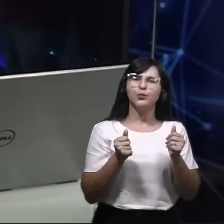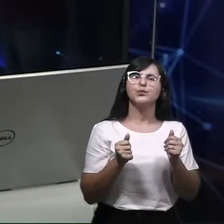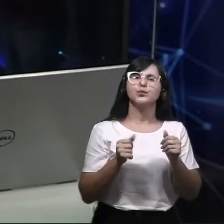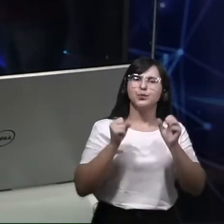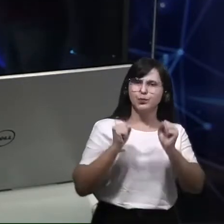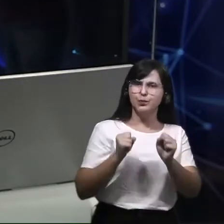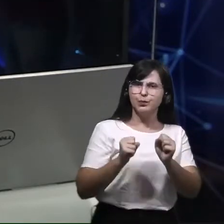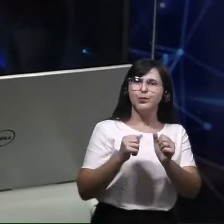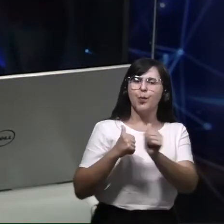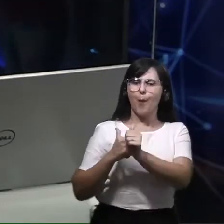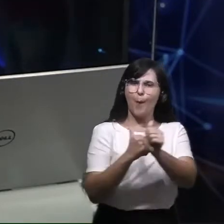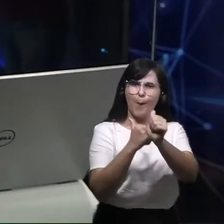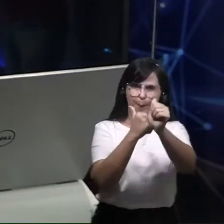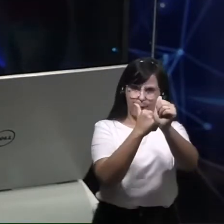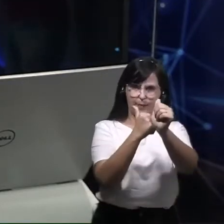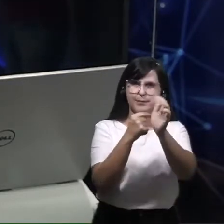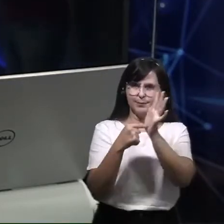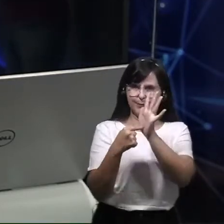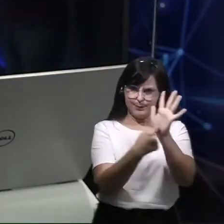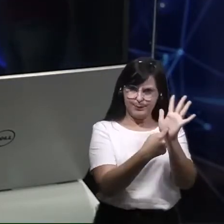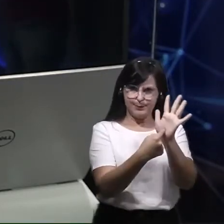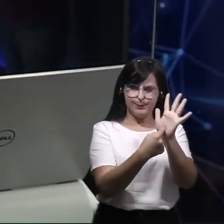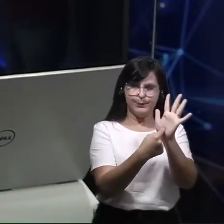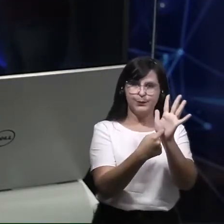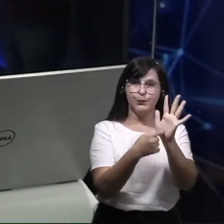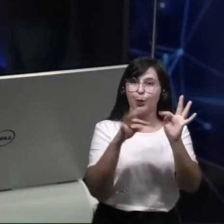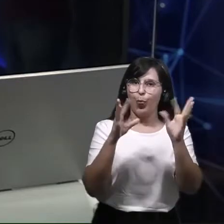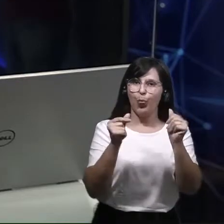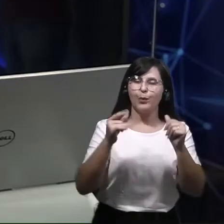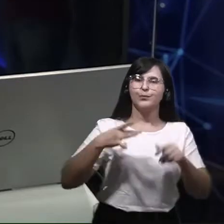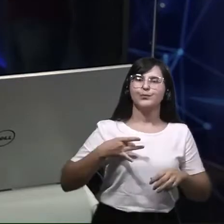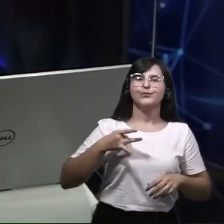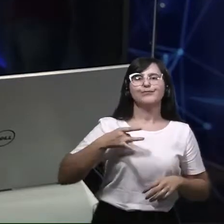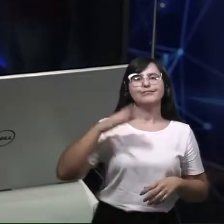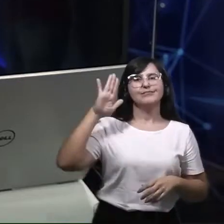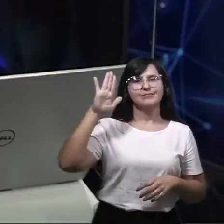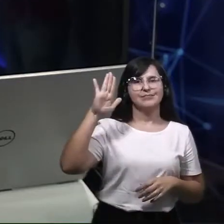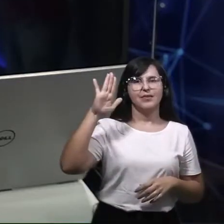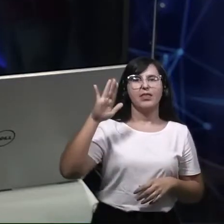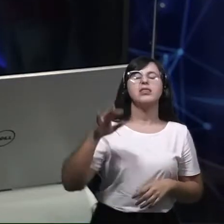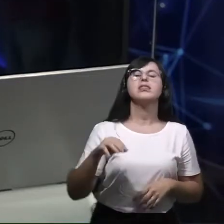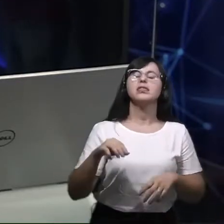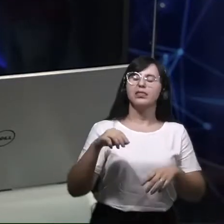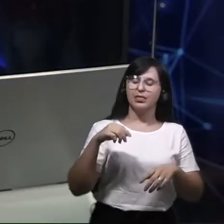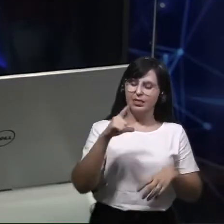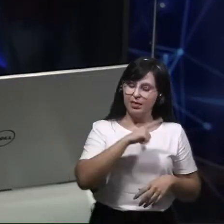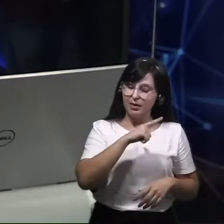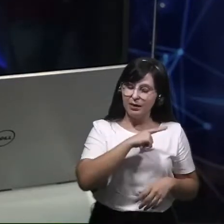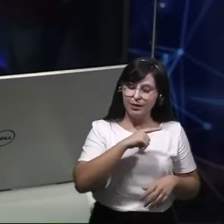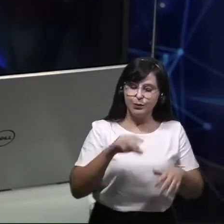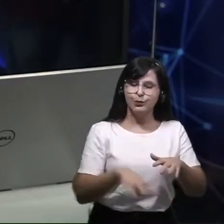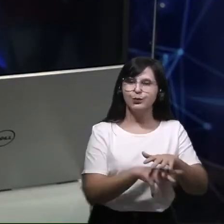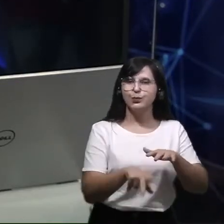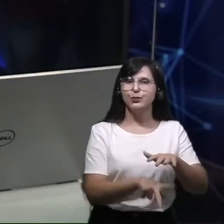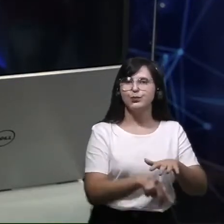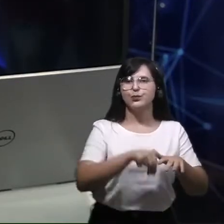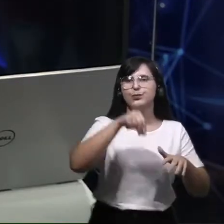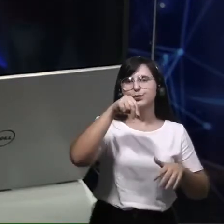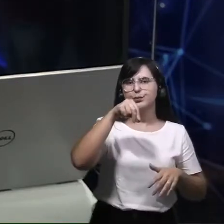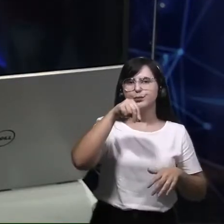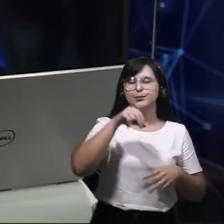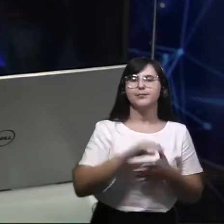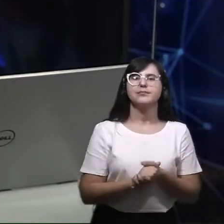que nos acompanham nesse momento. Essa ordem das apresentações será definida através de sorteio, tá certo? Nós vamos fazê-lo nesse momento.